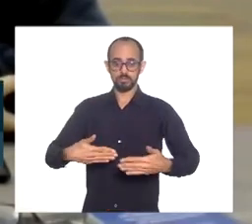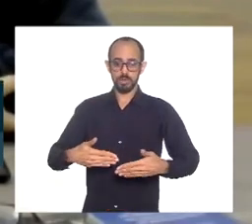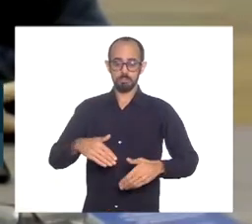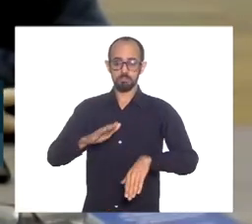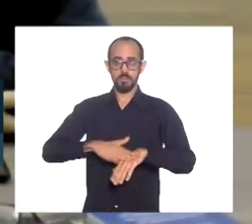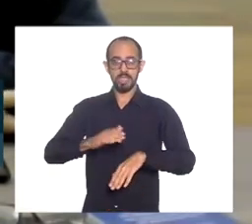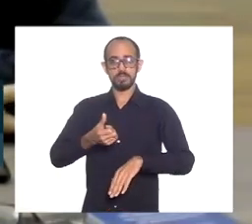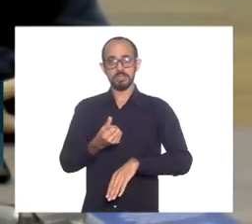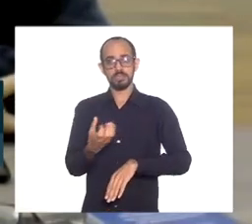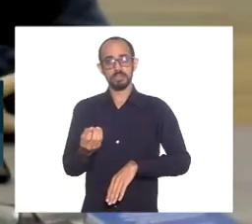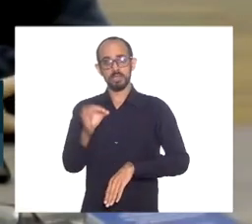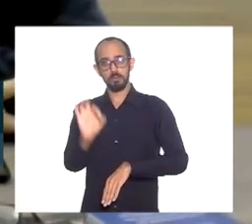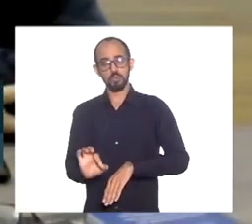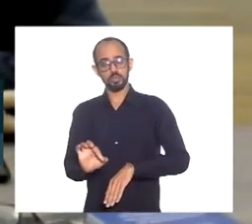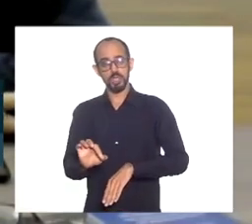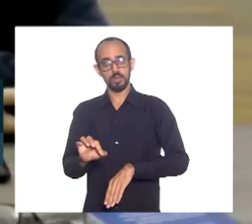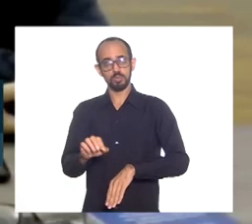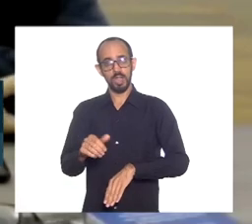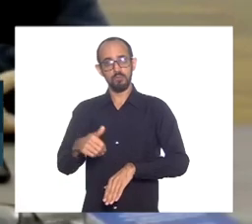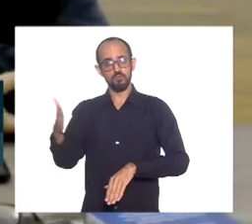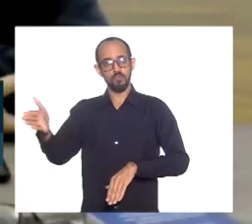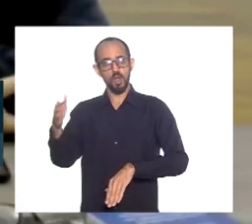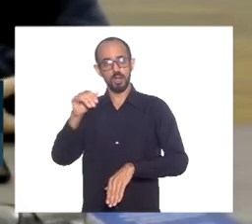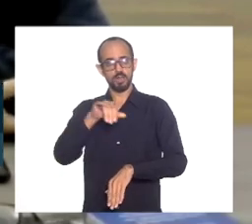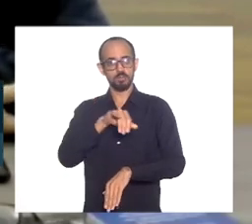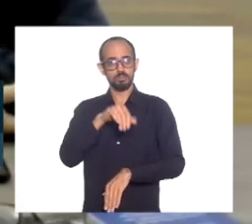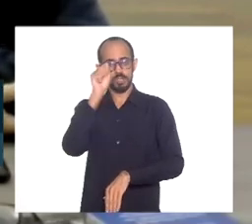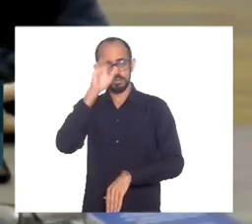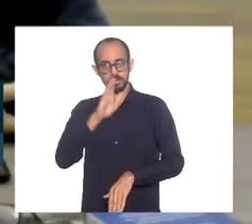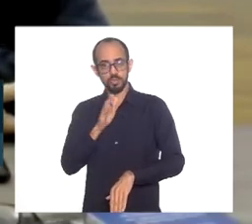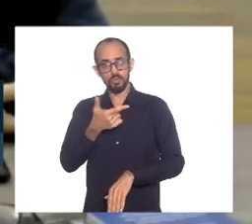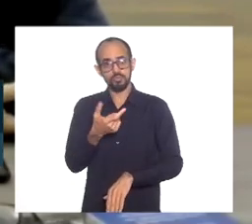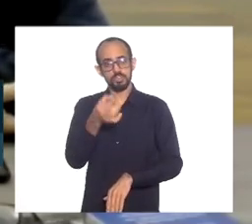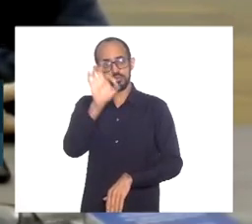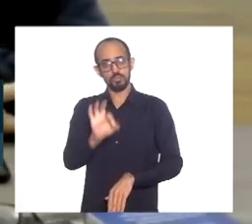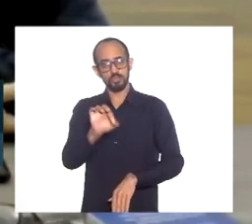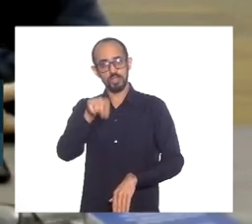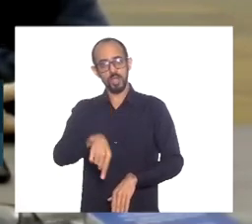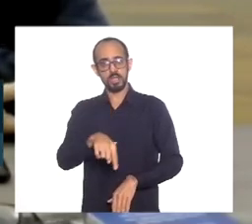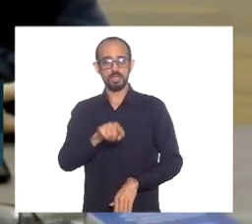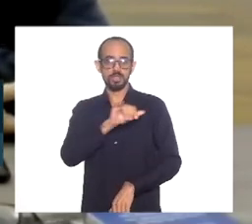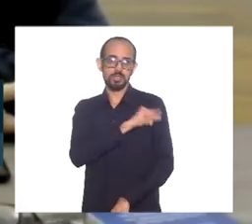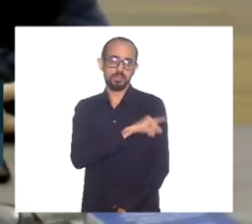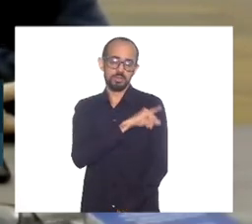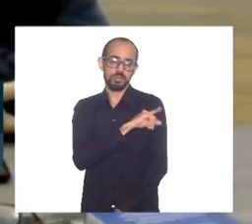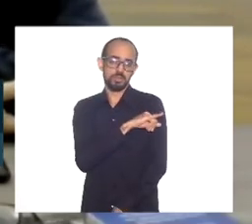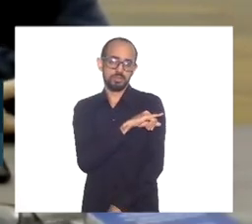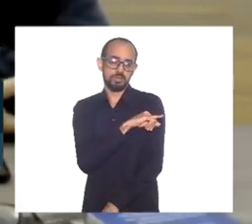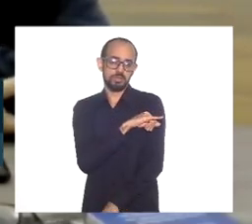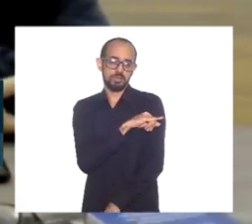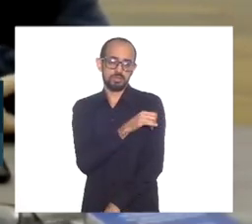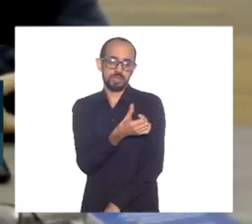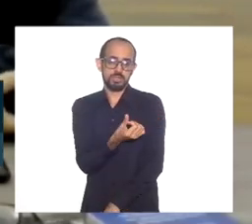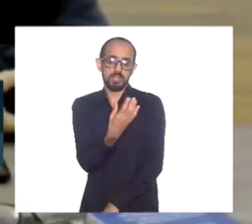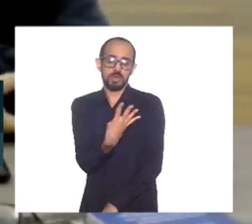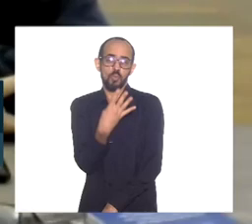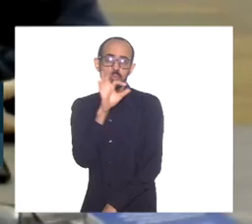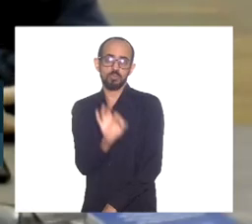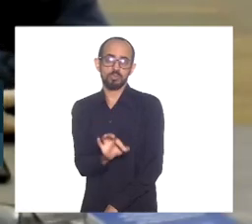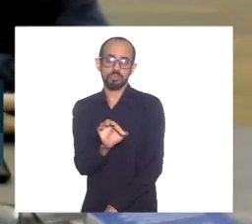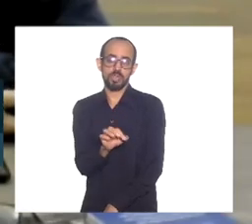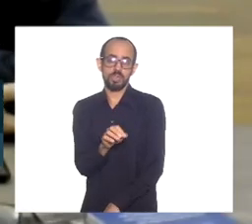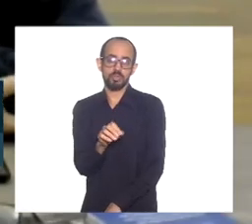Brasil, menos de 20% no Rio. Diz o Mauro que são 64% fora do Brasil,